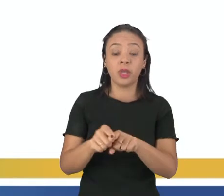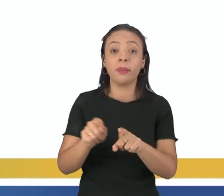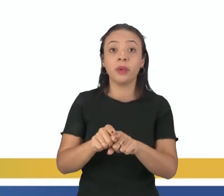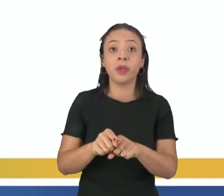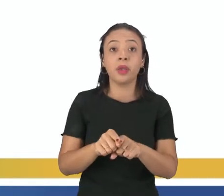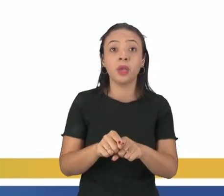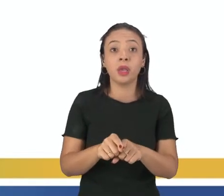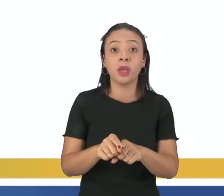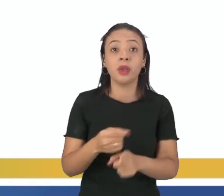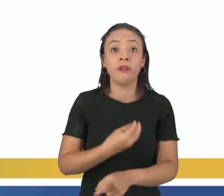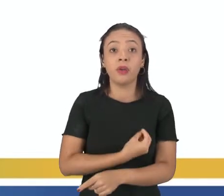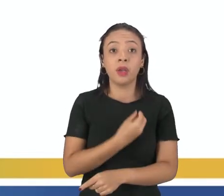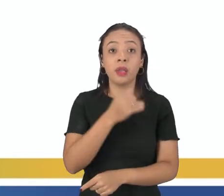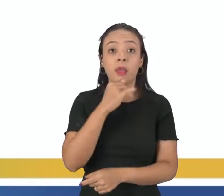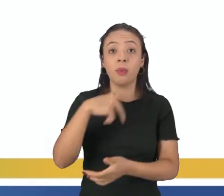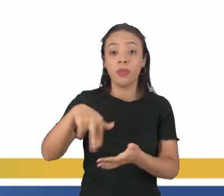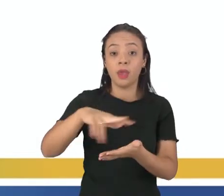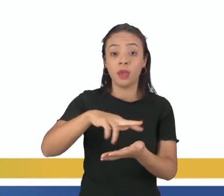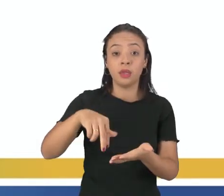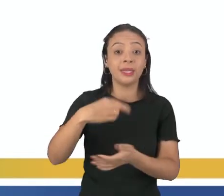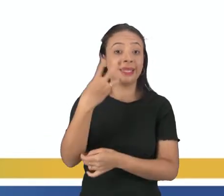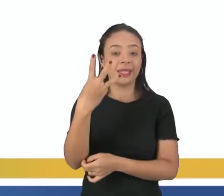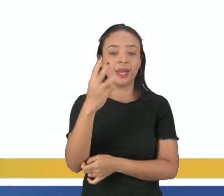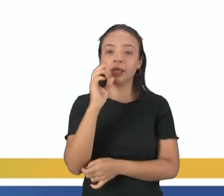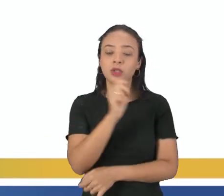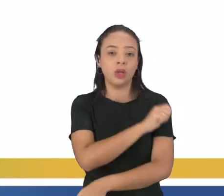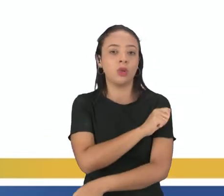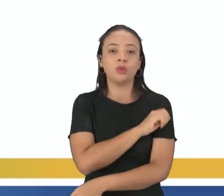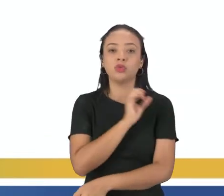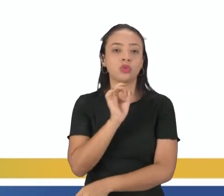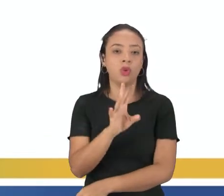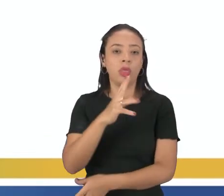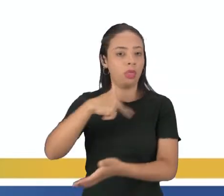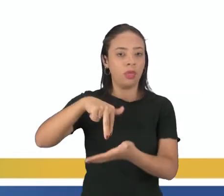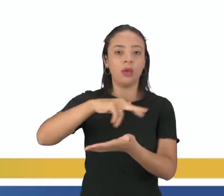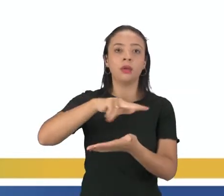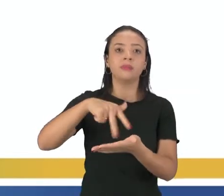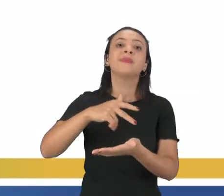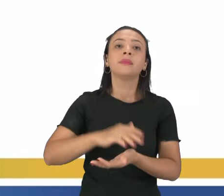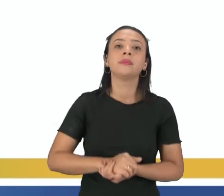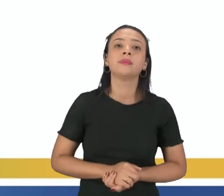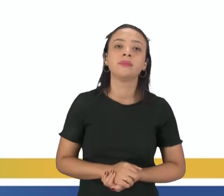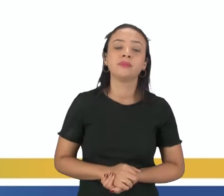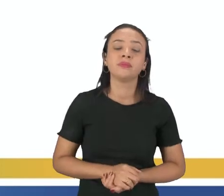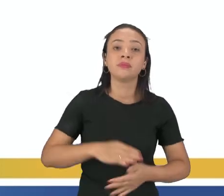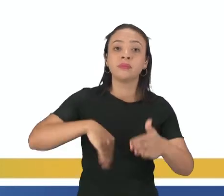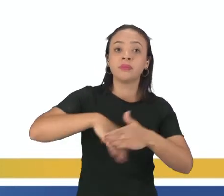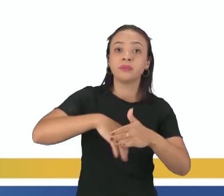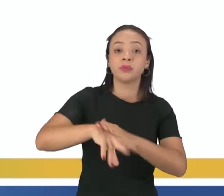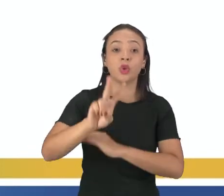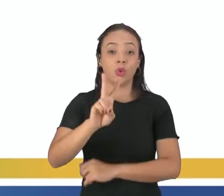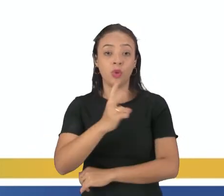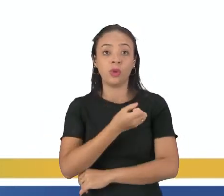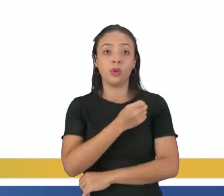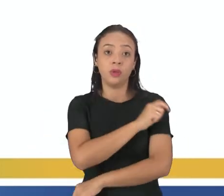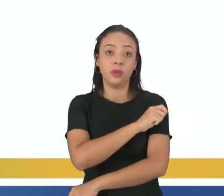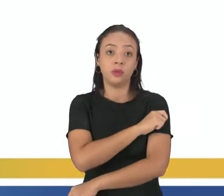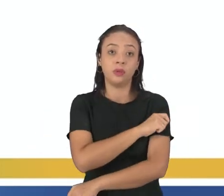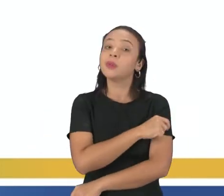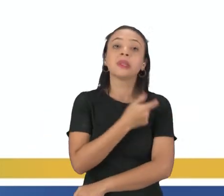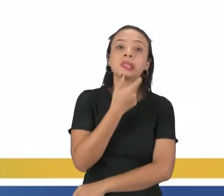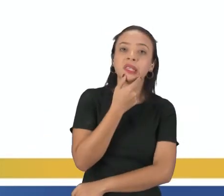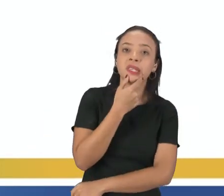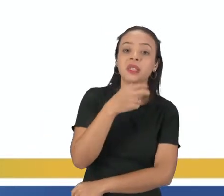frequência. Dança, apenas 3 alunos praticam essa atividade fora de sala de aula. Futebol, 2 alunos.